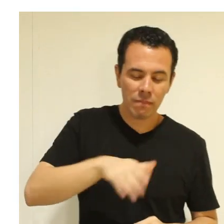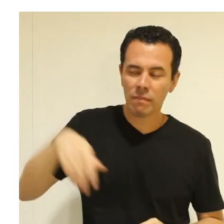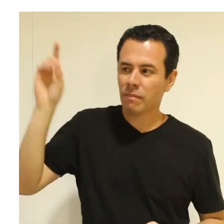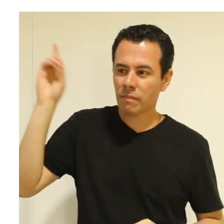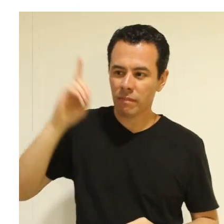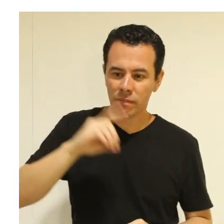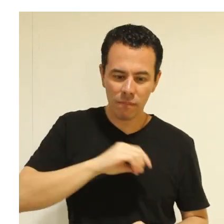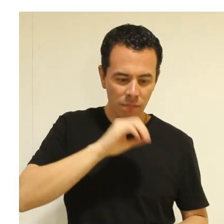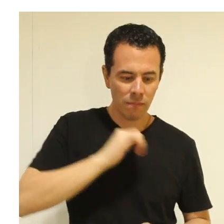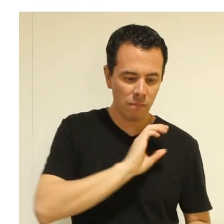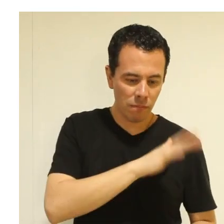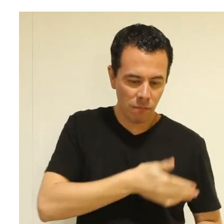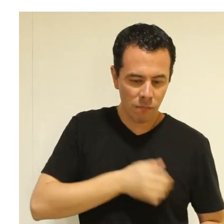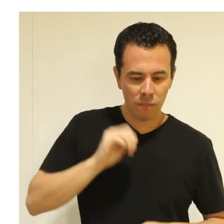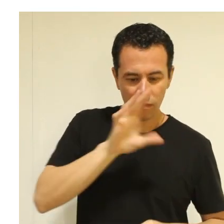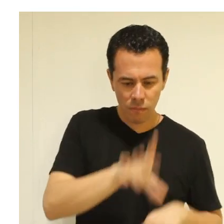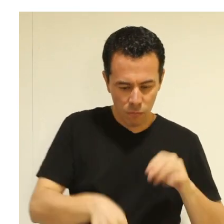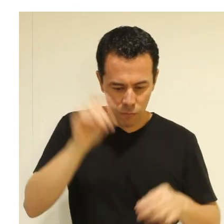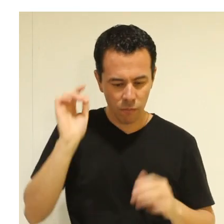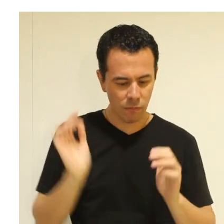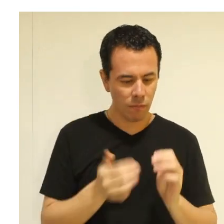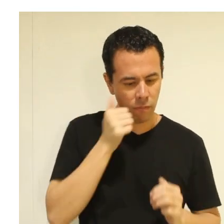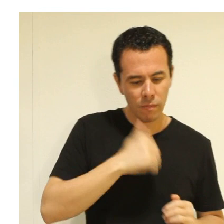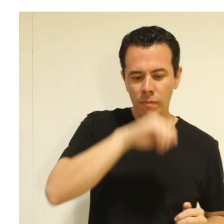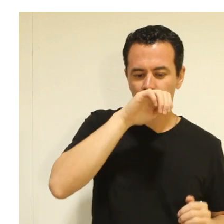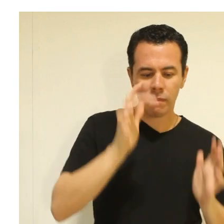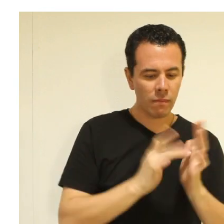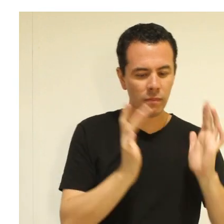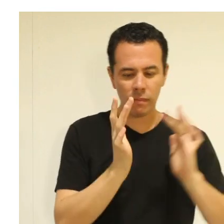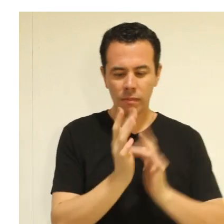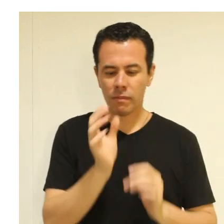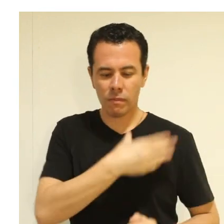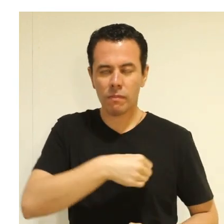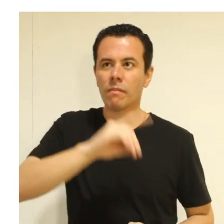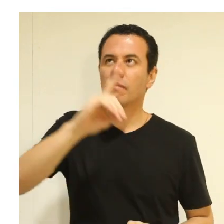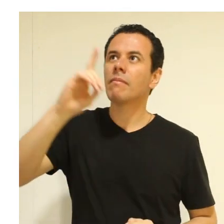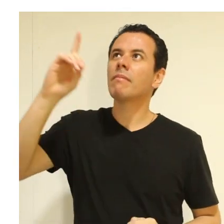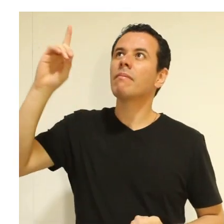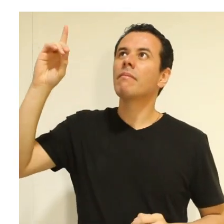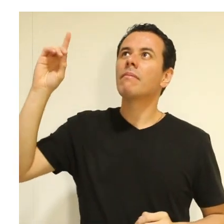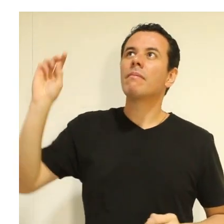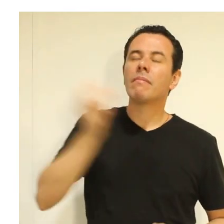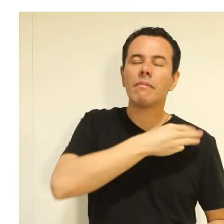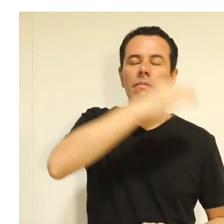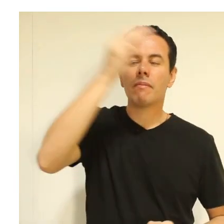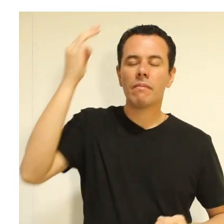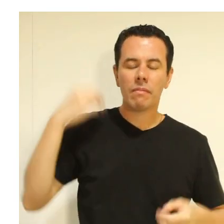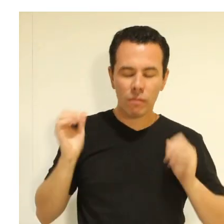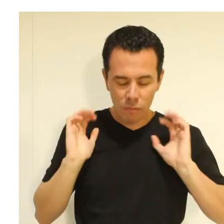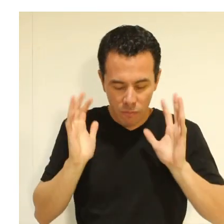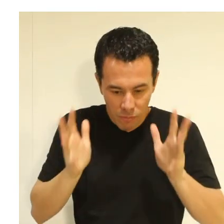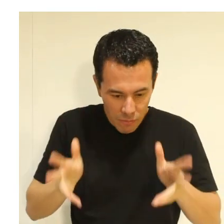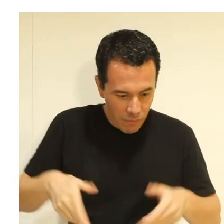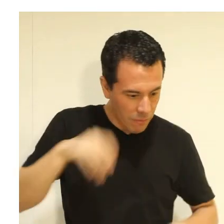Menina que Deus amou e escolheu, pra Mãe de Jesus, o Filho de Deus, Maria que